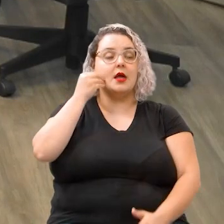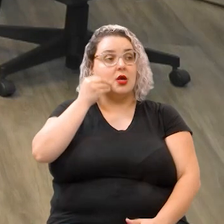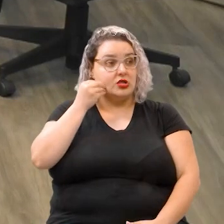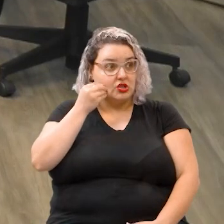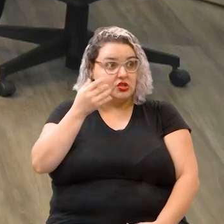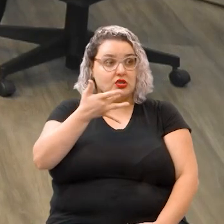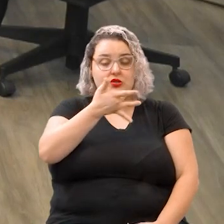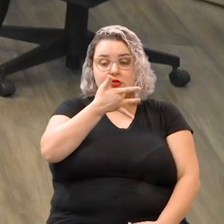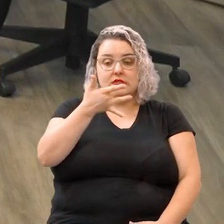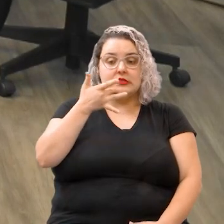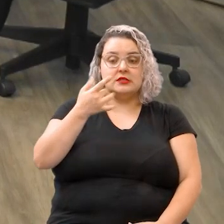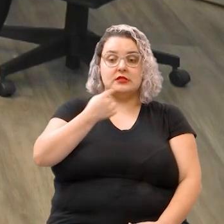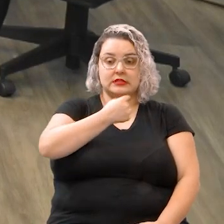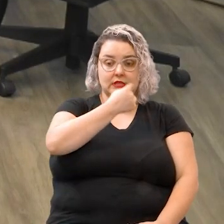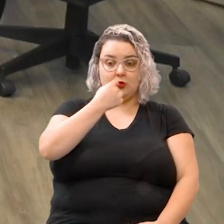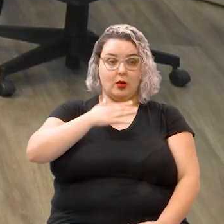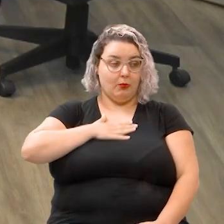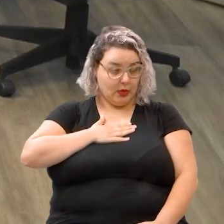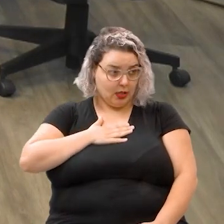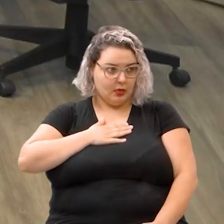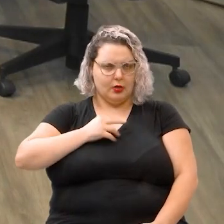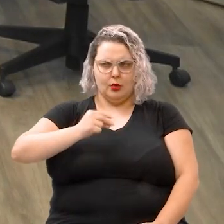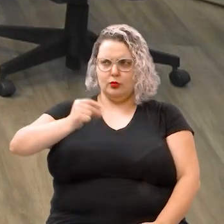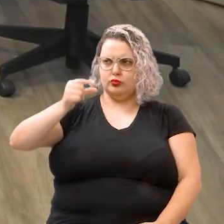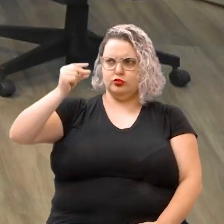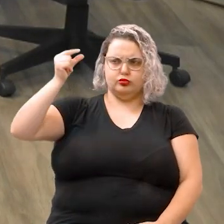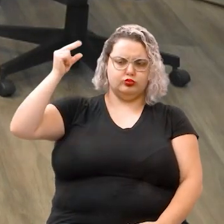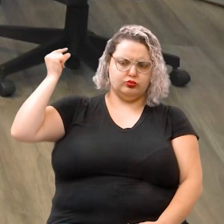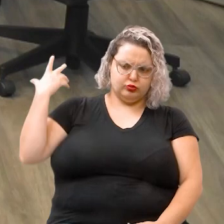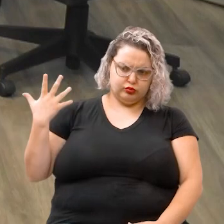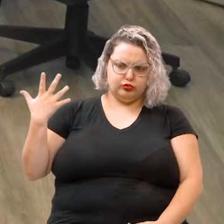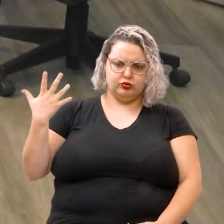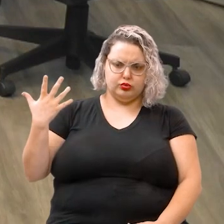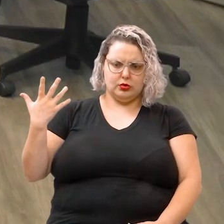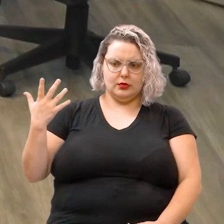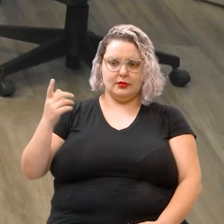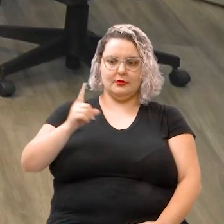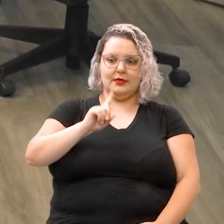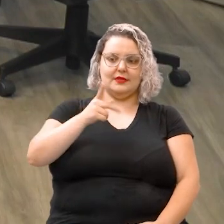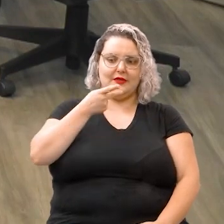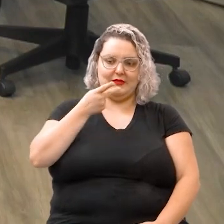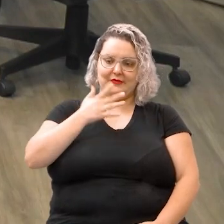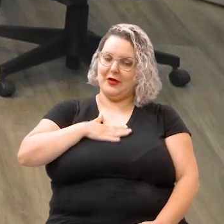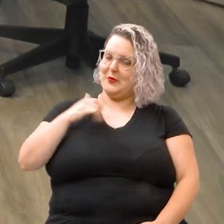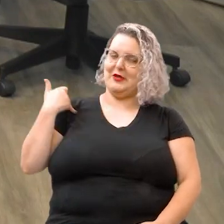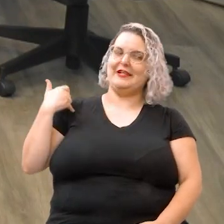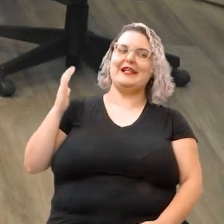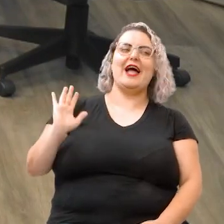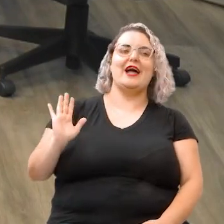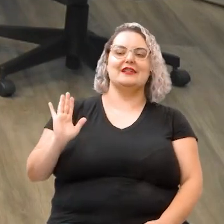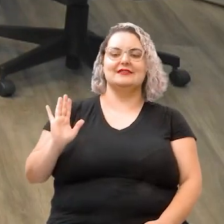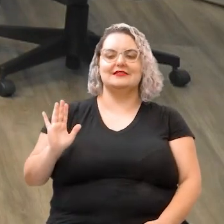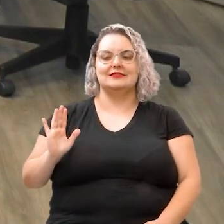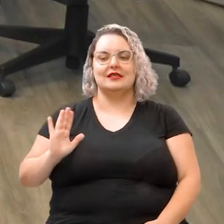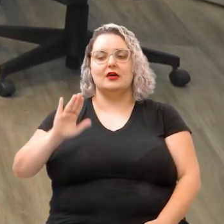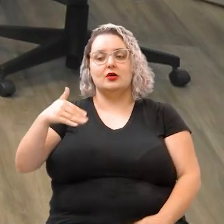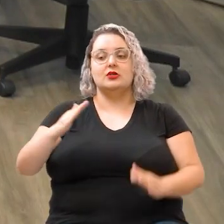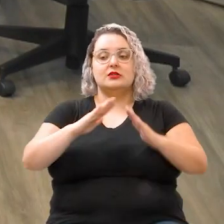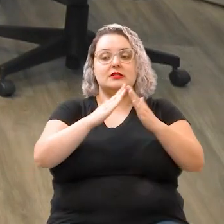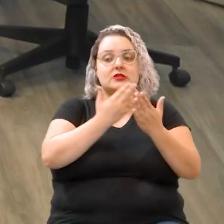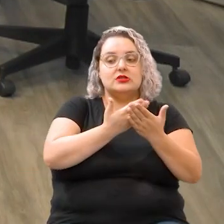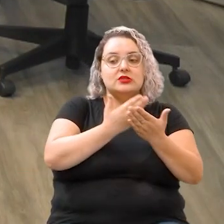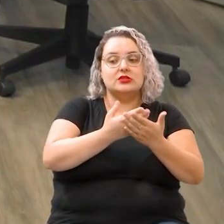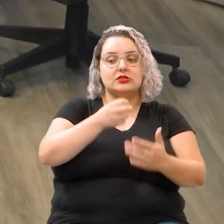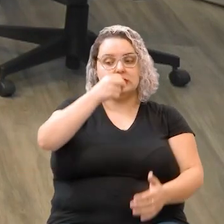em saúde bucal foi há muito tempo, né, mas não vou falar a minha idade, viu, gente? Quando eu estava lá na escolinha